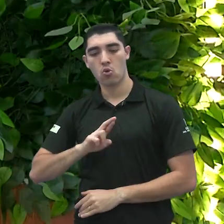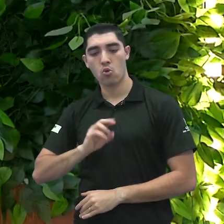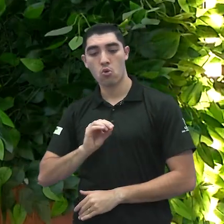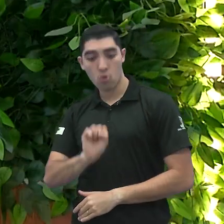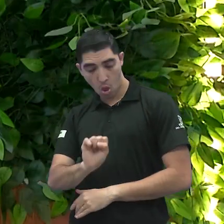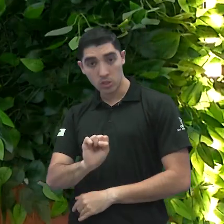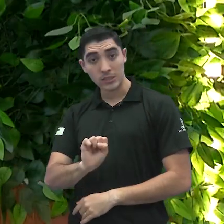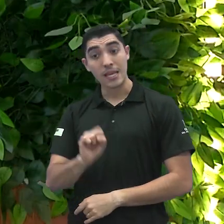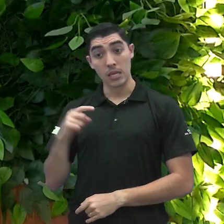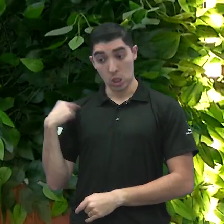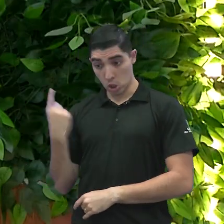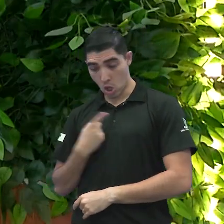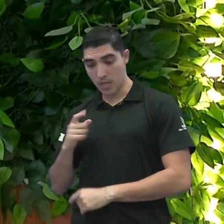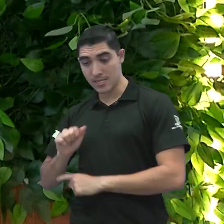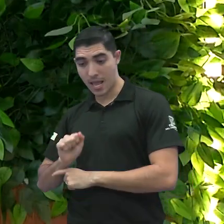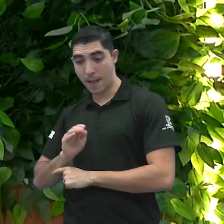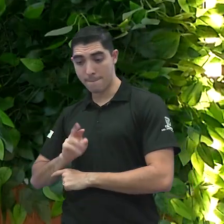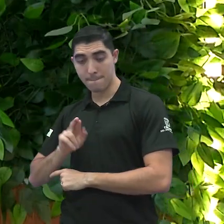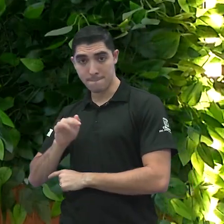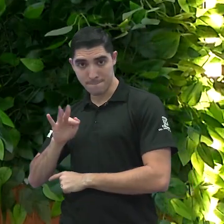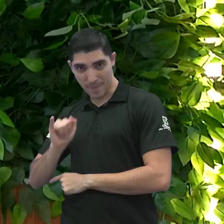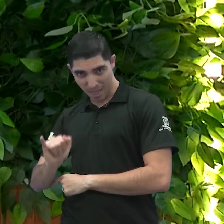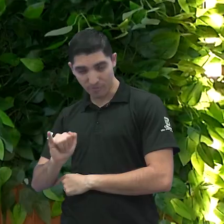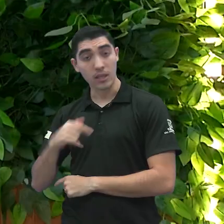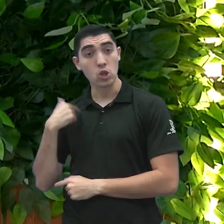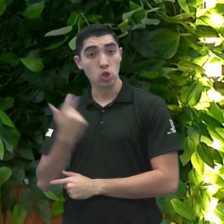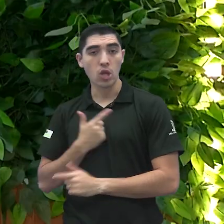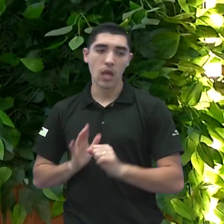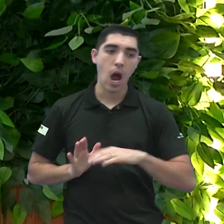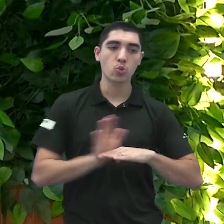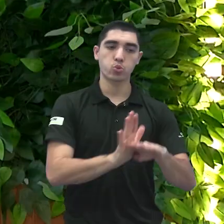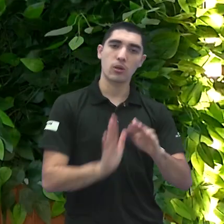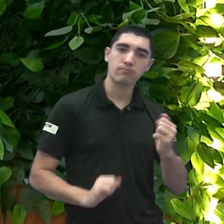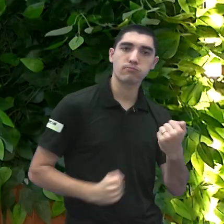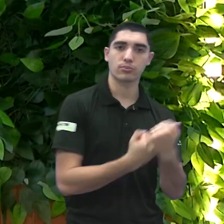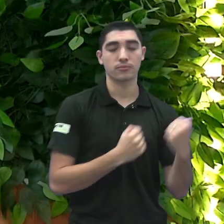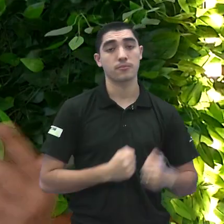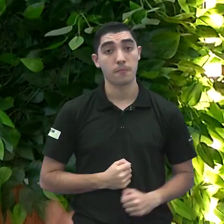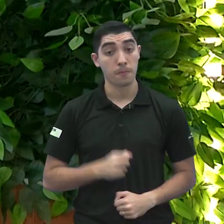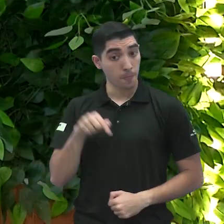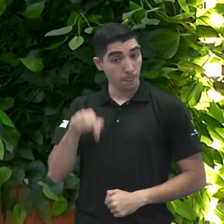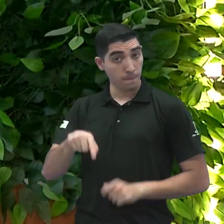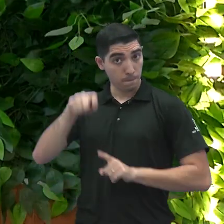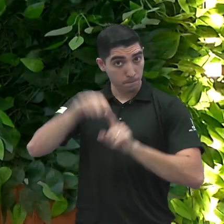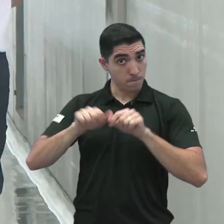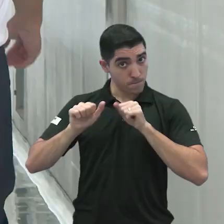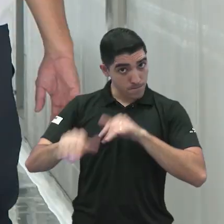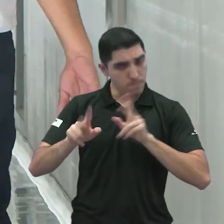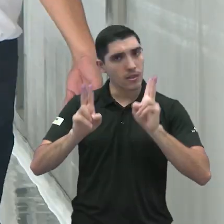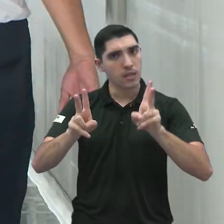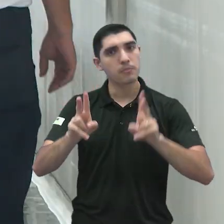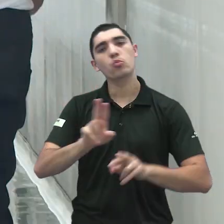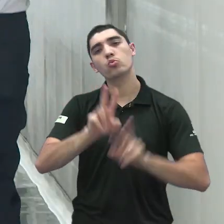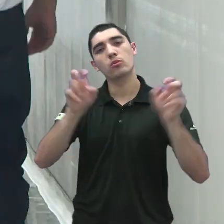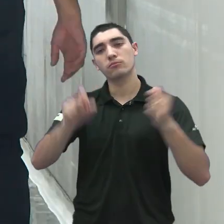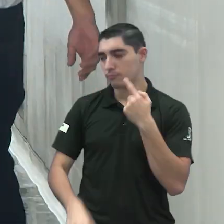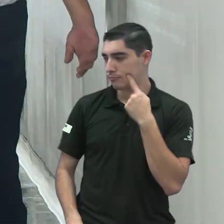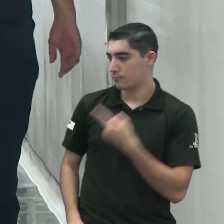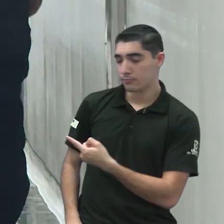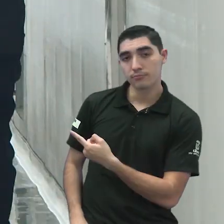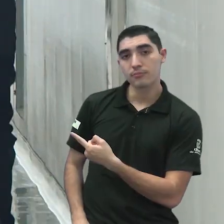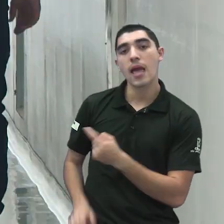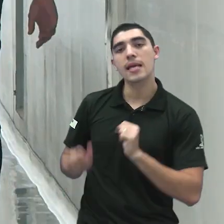via CROSS e a ABRAF consegue dar todo esse suporte de como funciona esse encaminhamento, com quem falar. E o mês de setembro